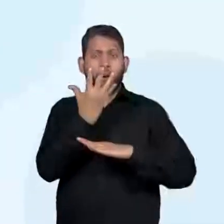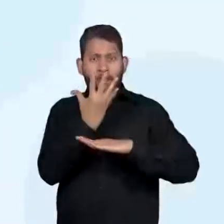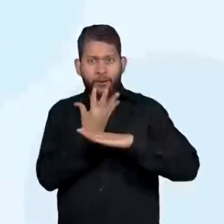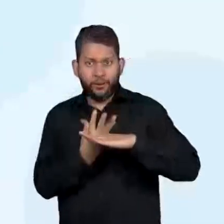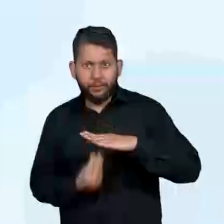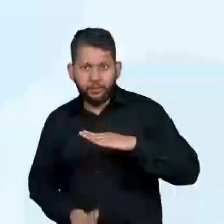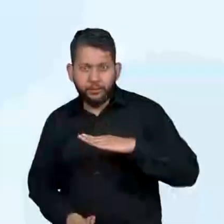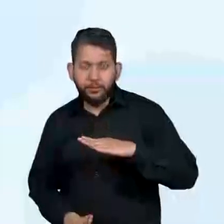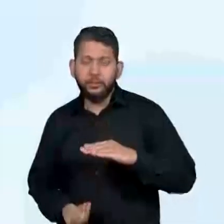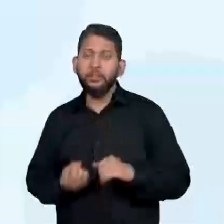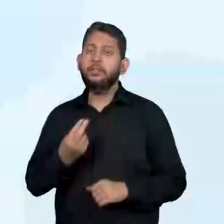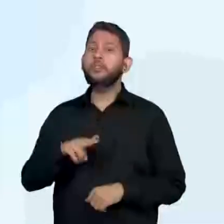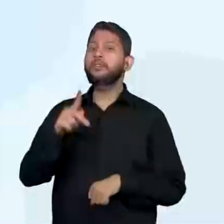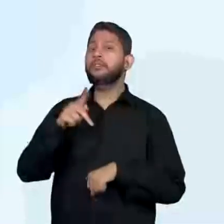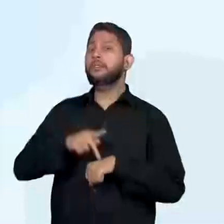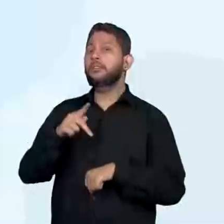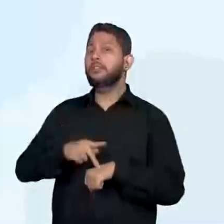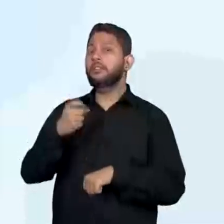Ou é o solo